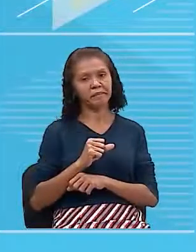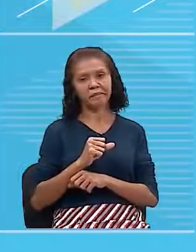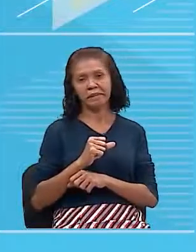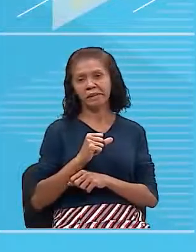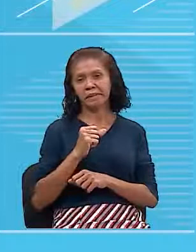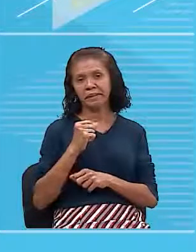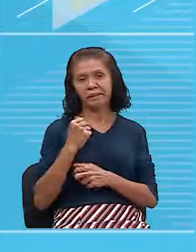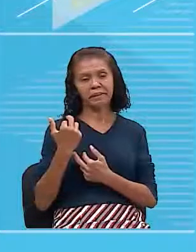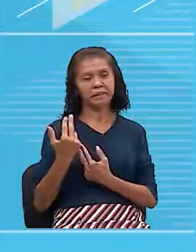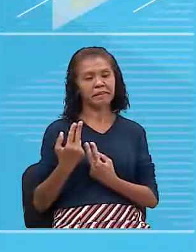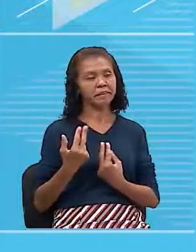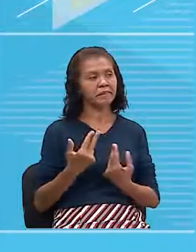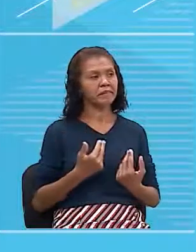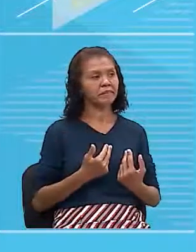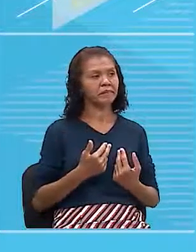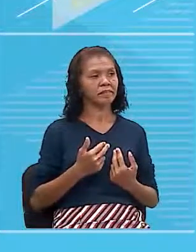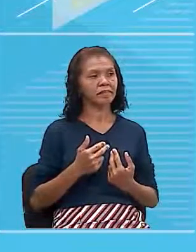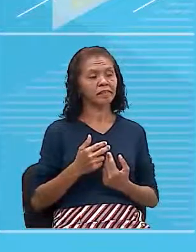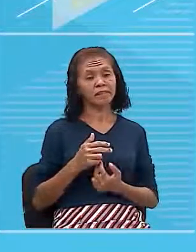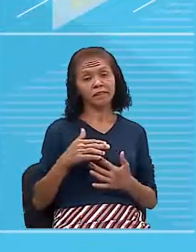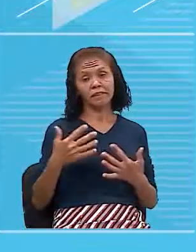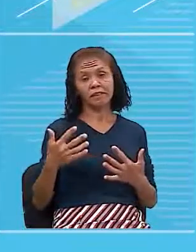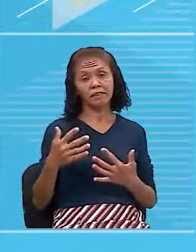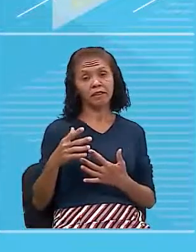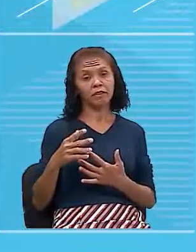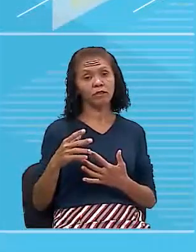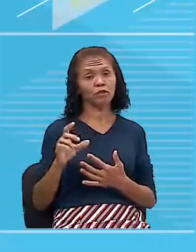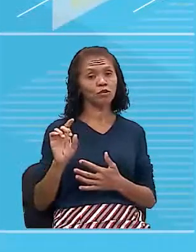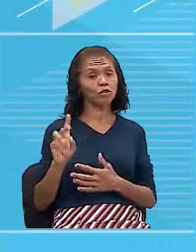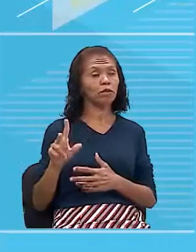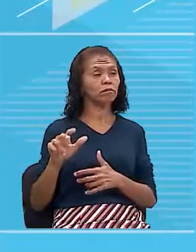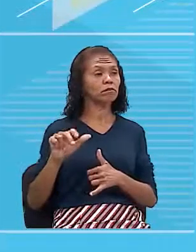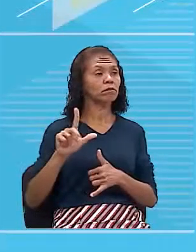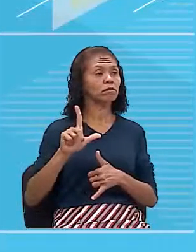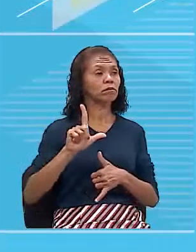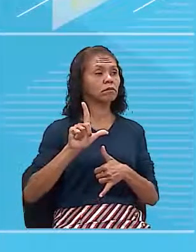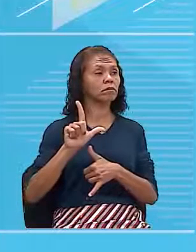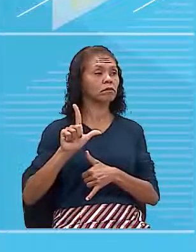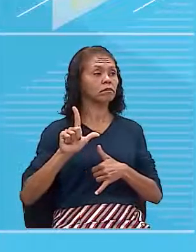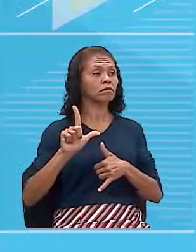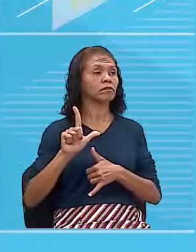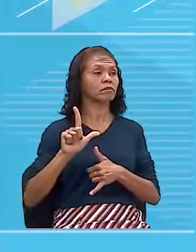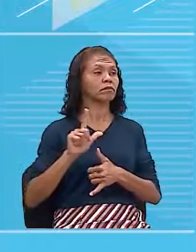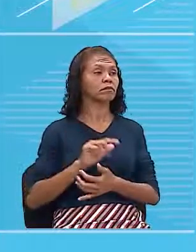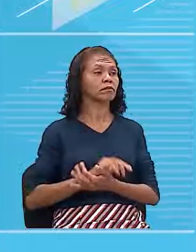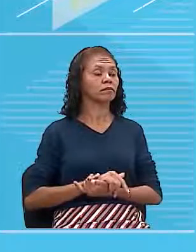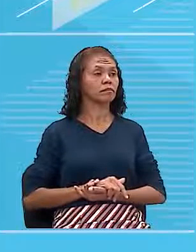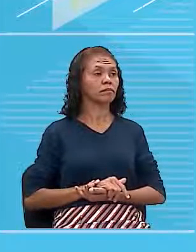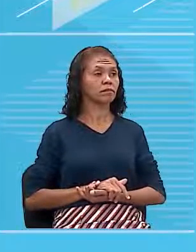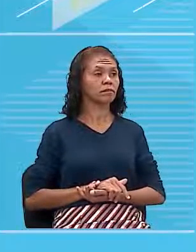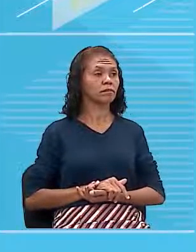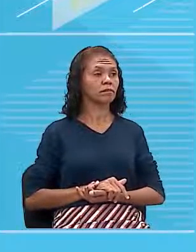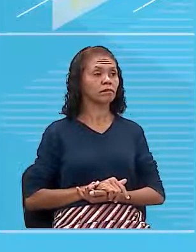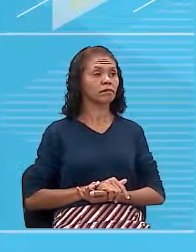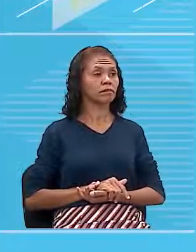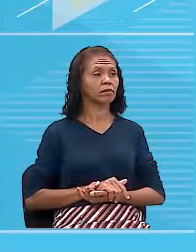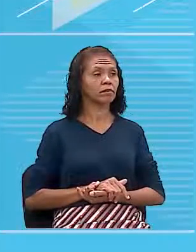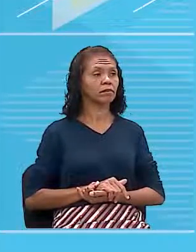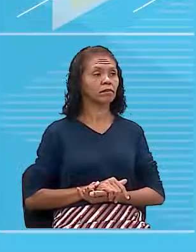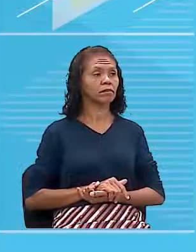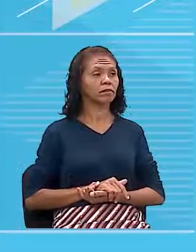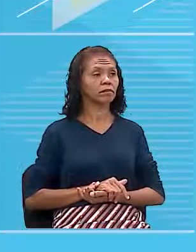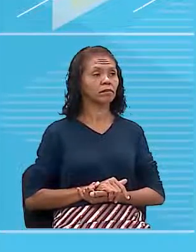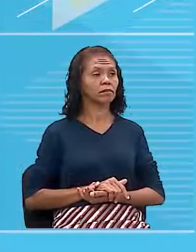você vai fazer duas lipídios são massa dos carboidratos a emasa dos